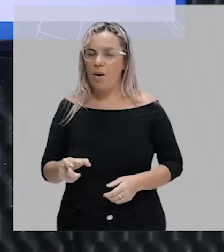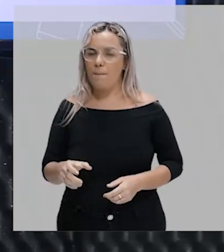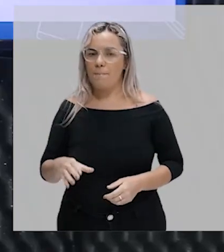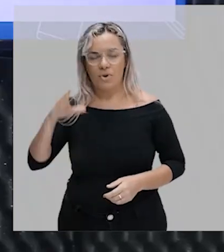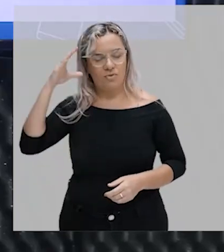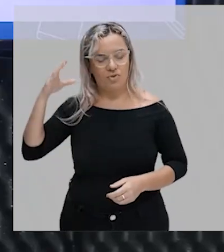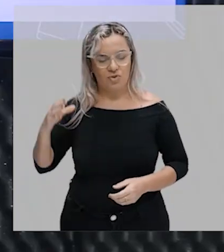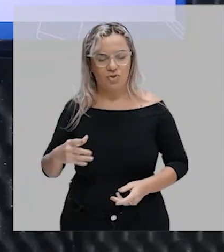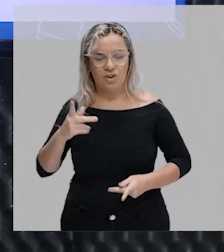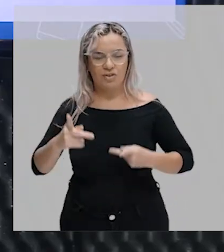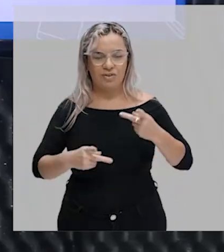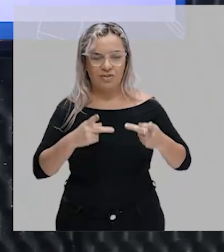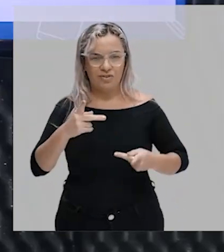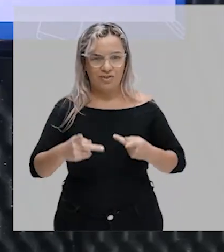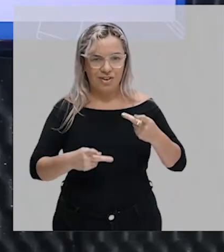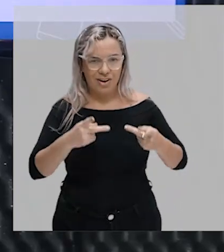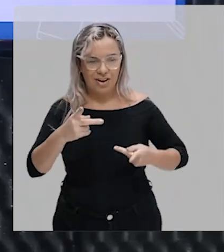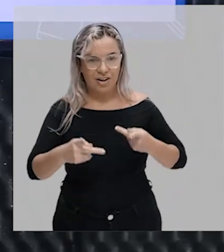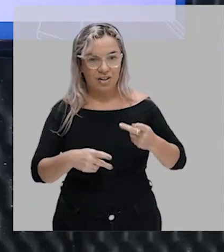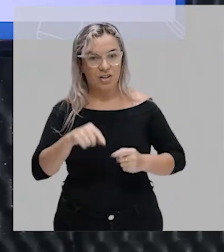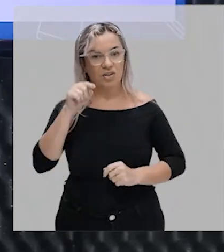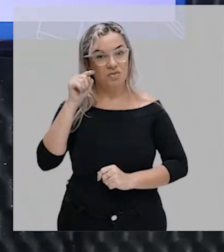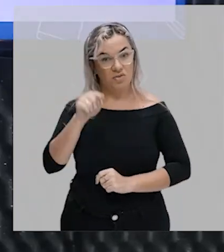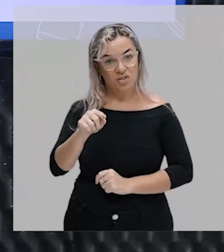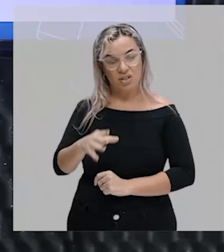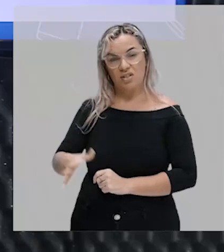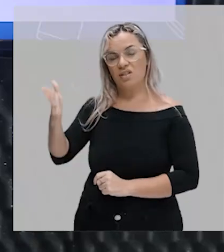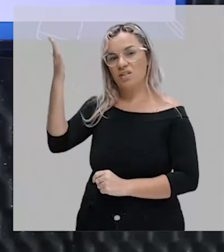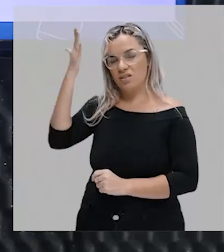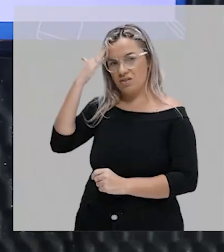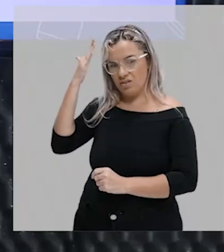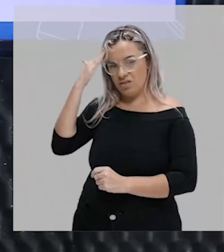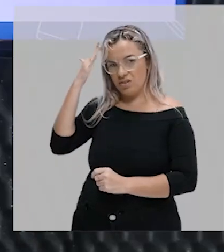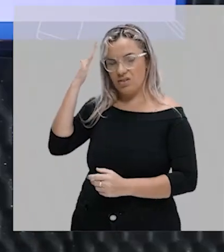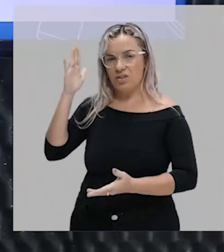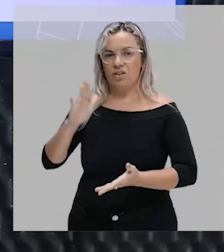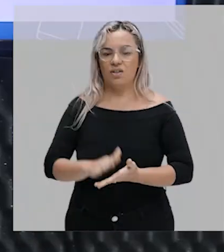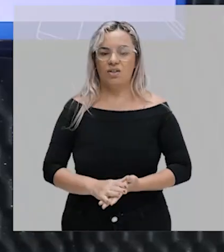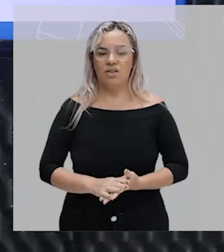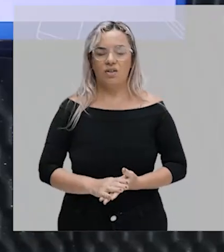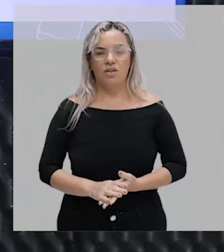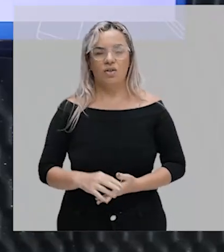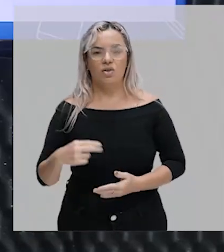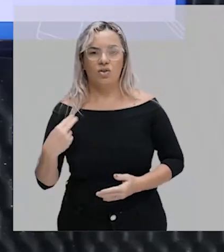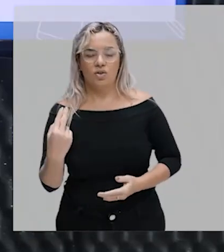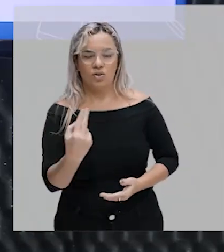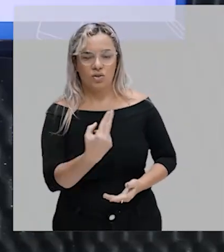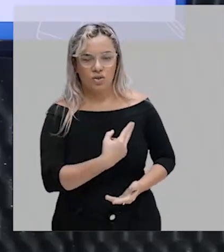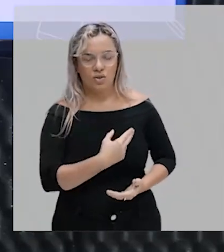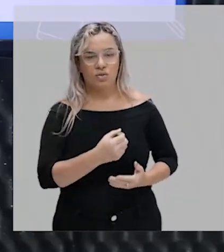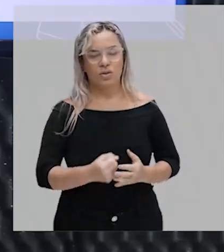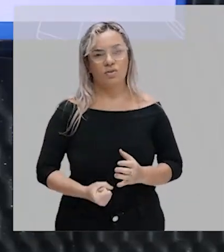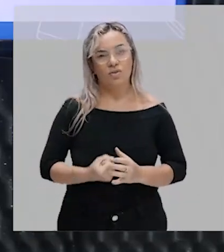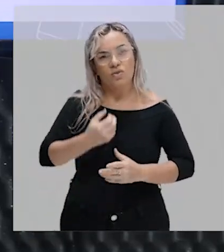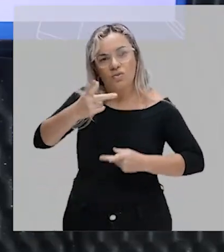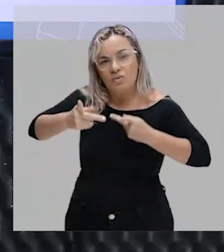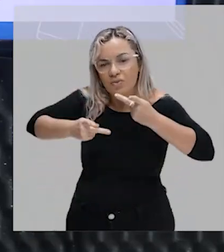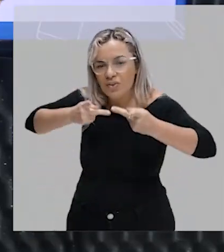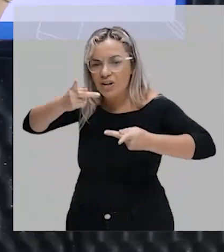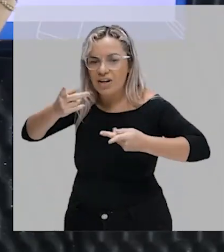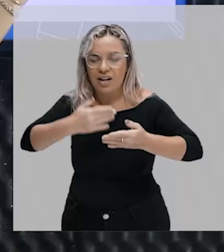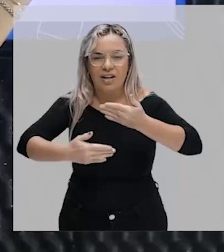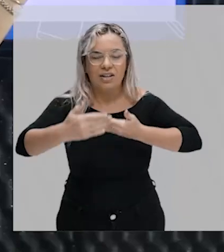vocês estão fazendo sim. Claro que eu entendo, Cacau. Pois é. Então, nós somos capazes de produzir enunciados. Só que nós